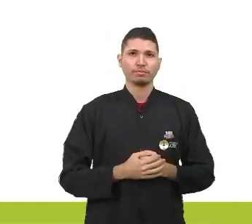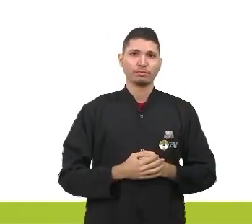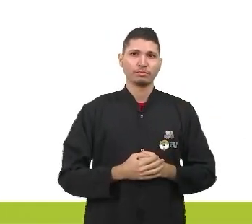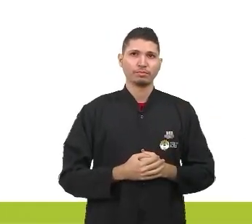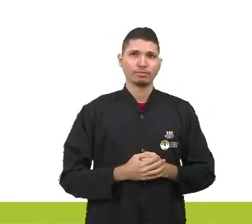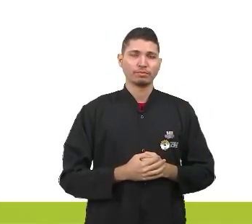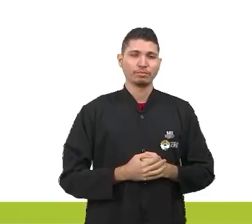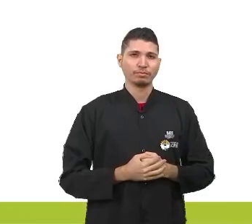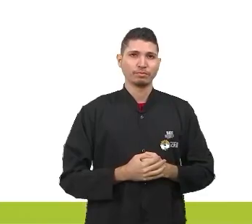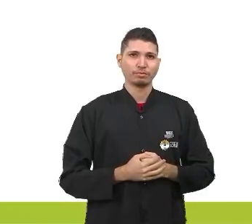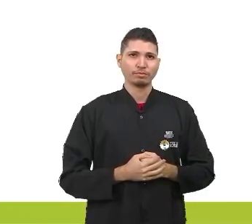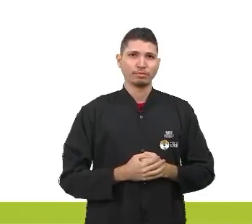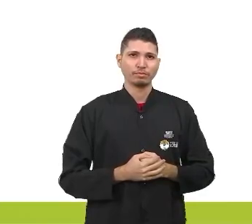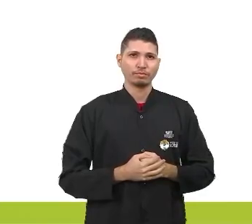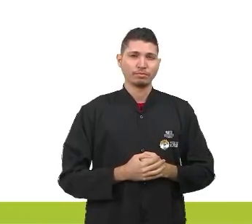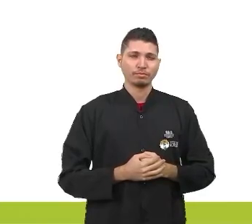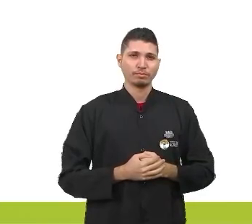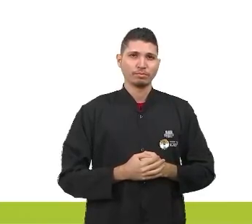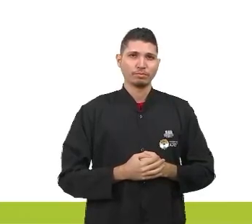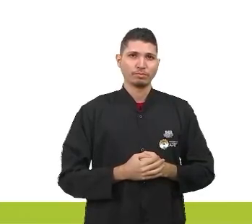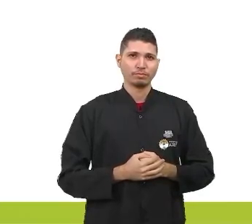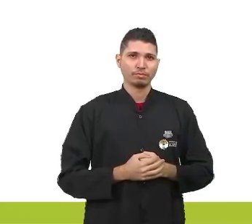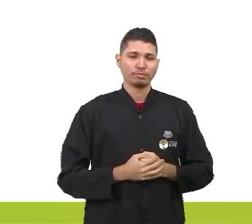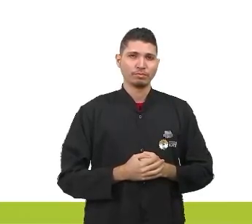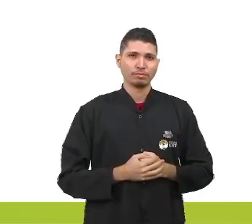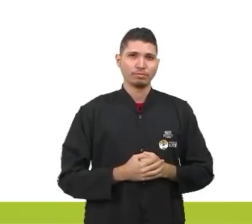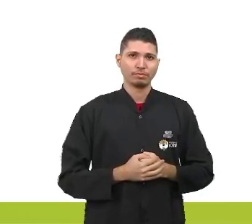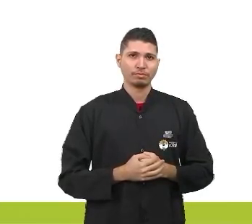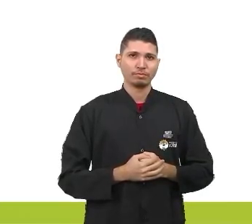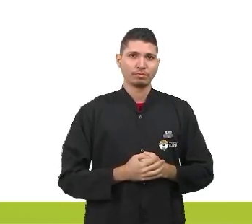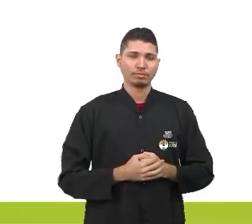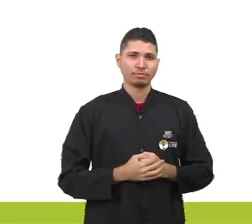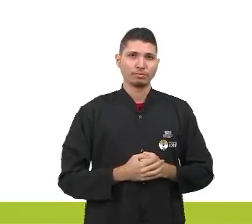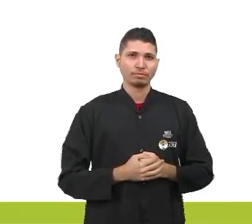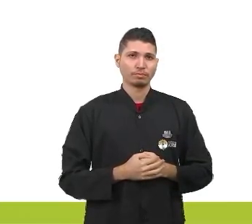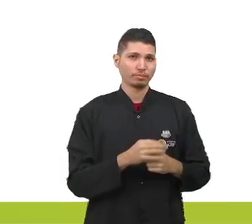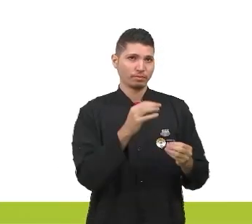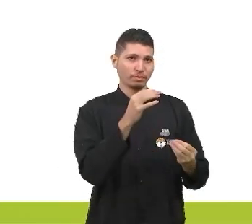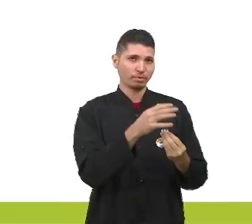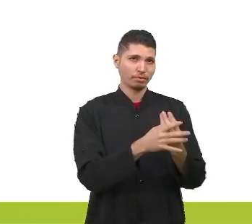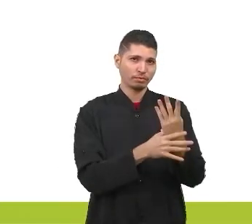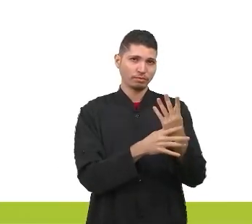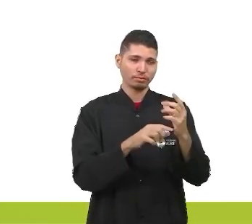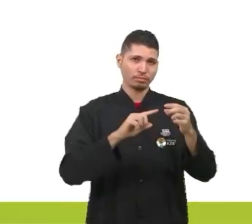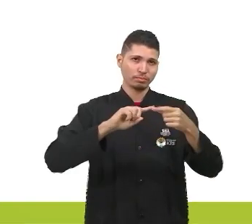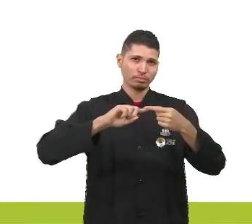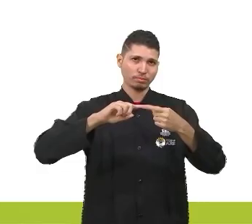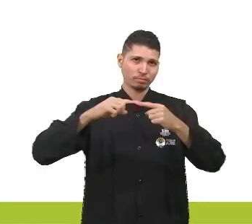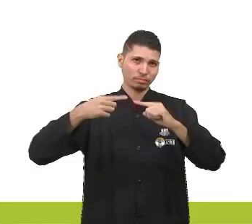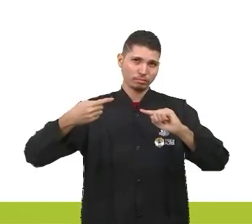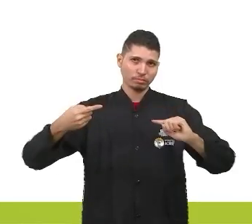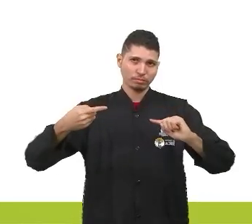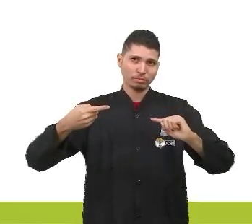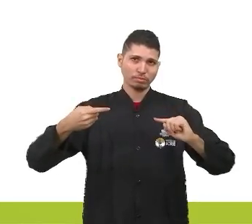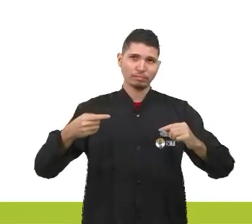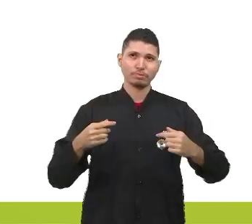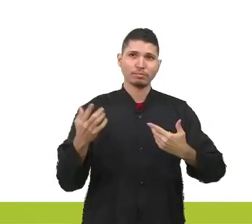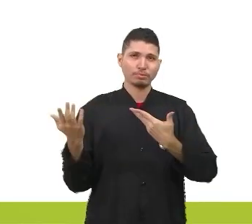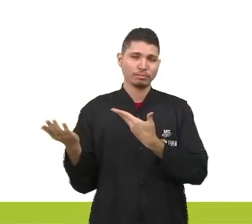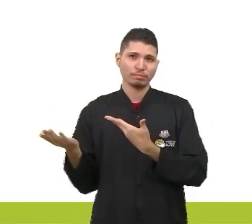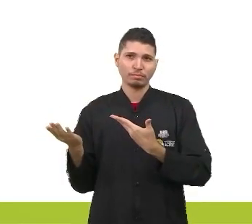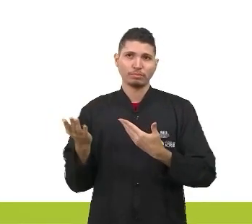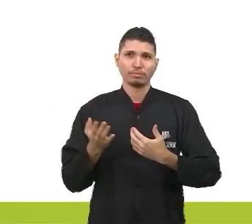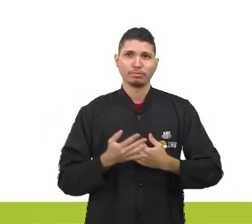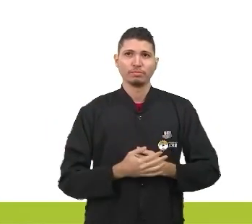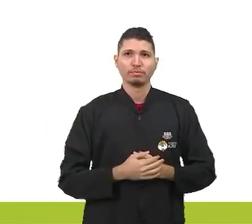duplicação de DNA. A partir daí, vai se formar o RNA mensageiro, que está aqui, ó.